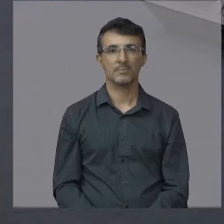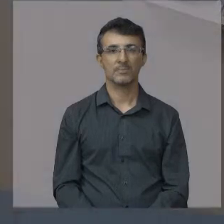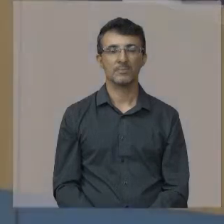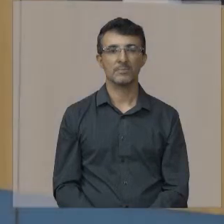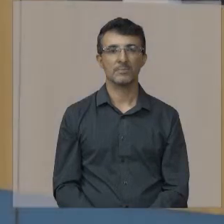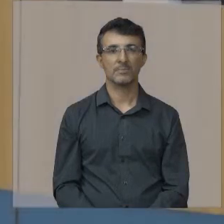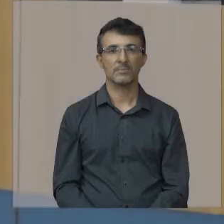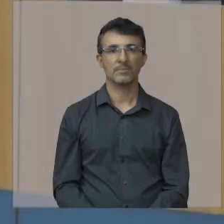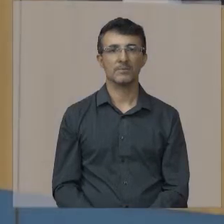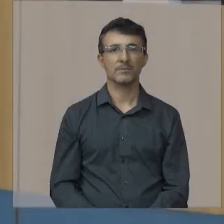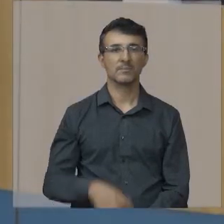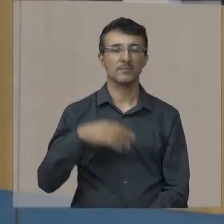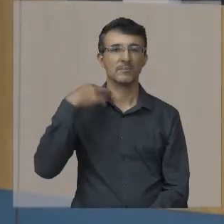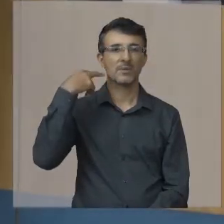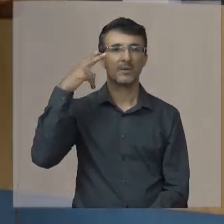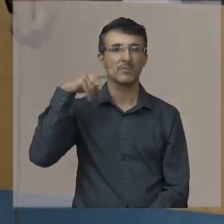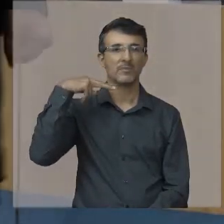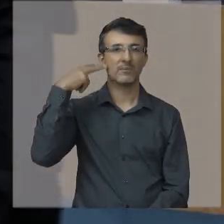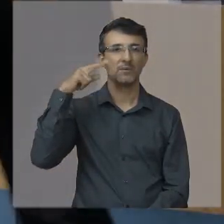Vereador Marcelo Garcia.